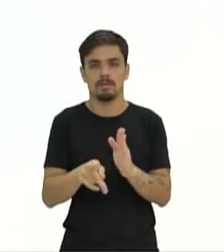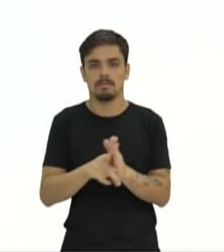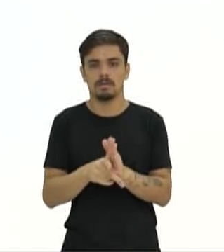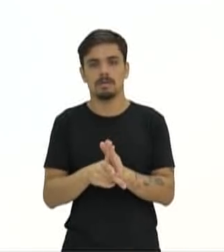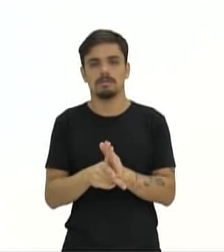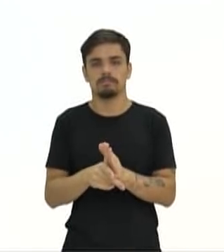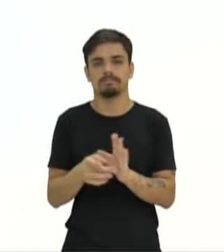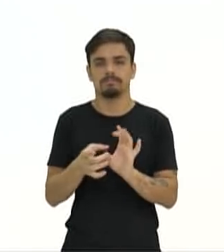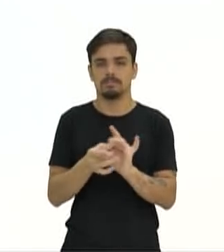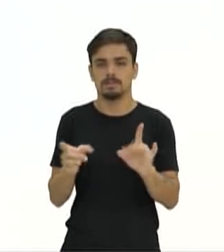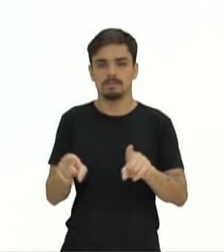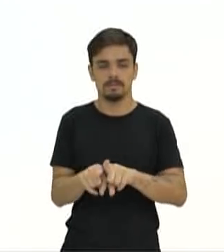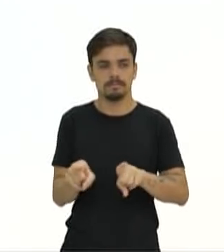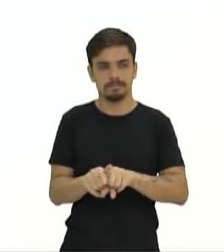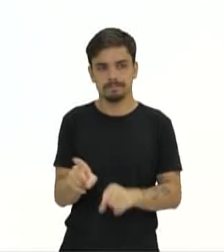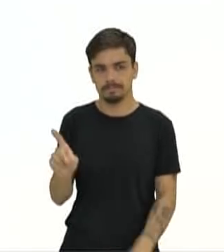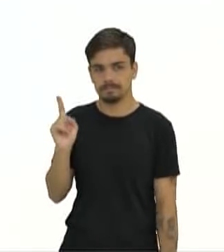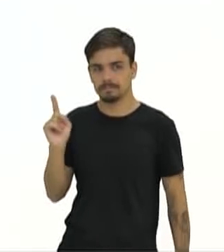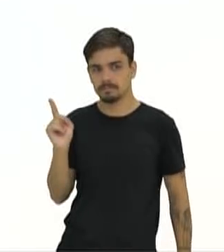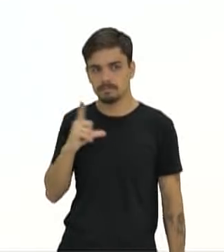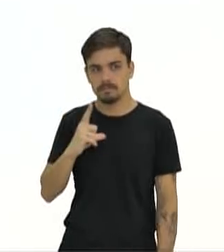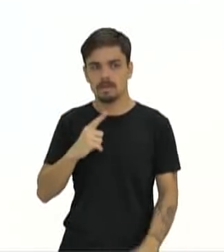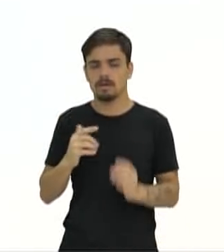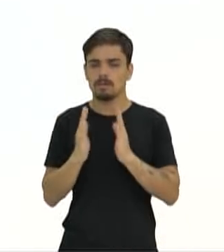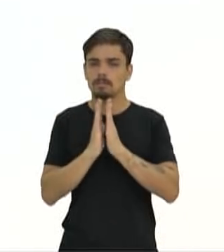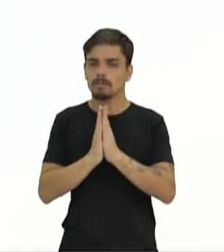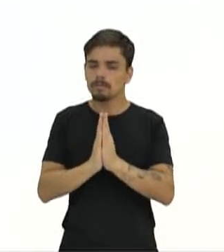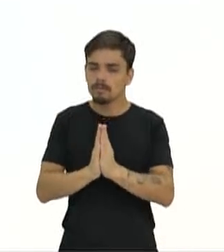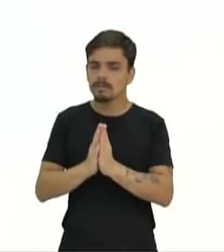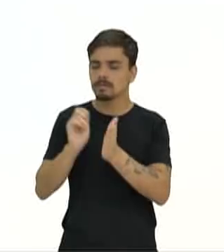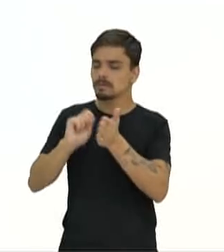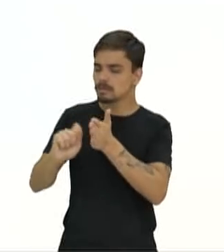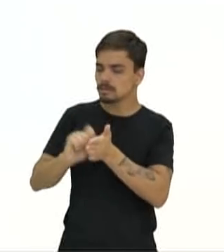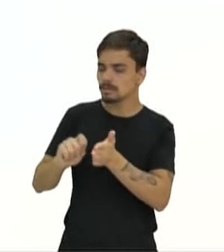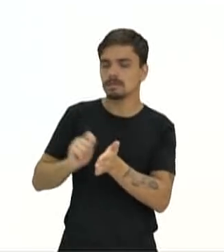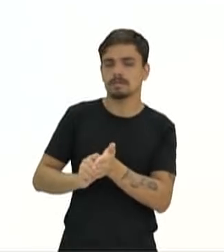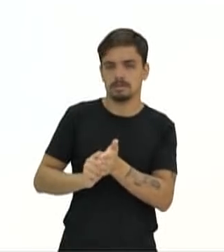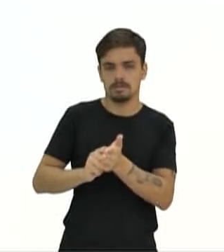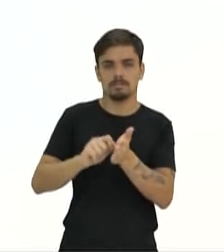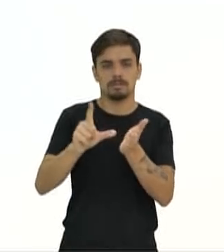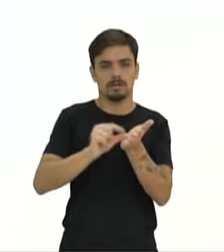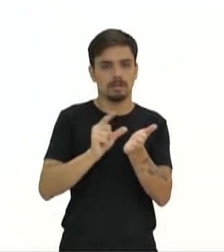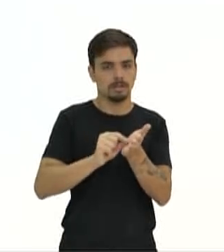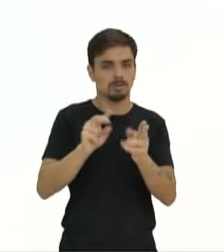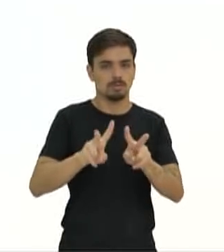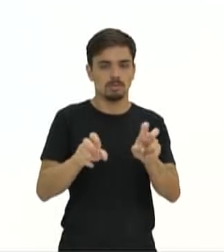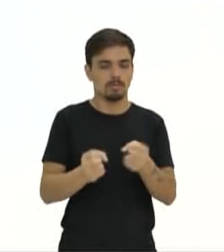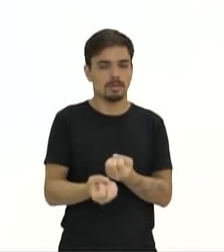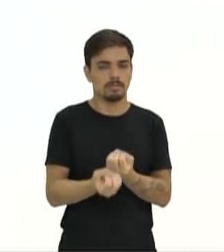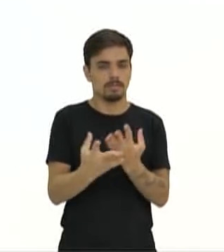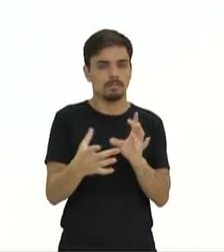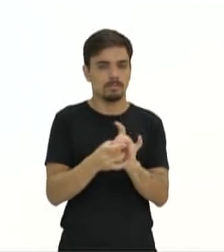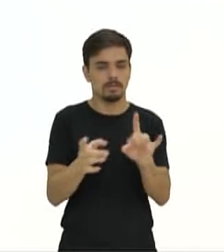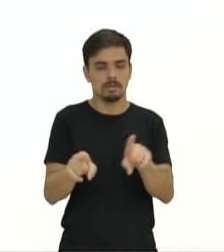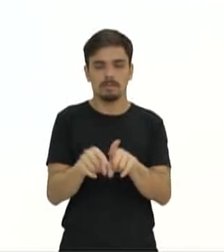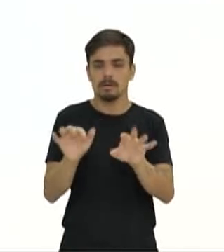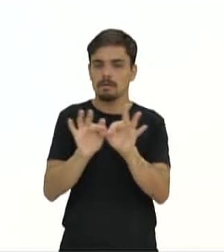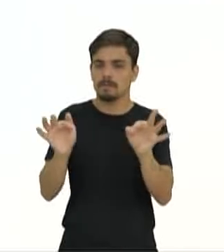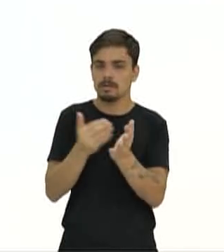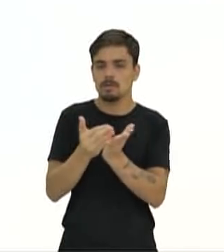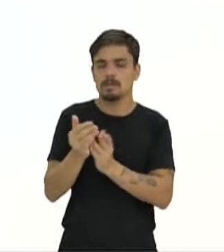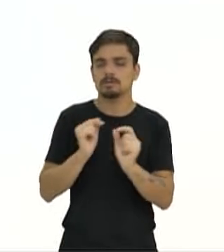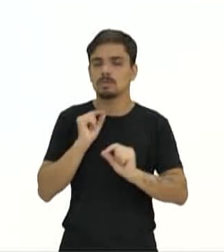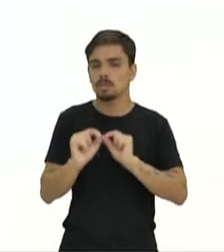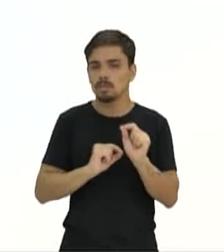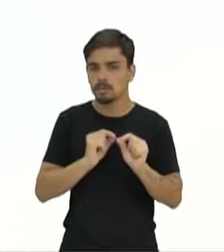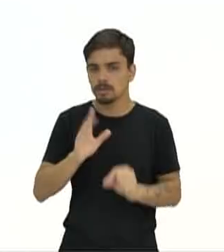expressão. Por favor, escreva um artigo sobre a liberdade de expressão. E a frase inicial,